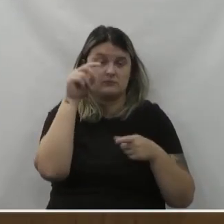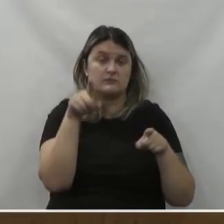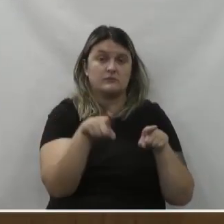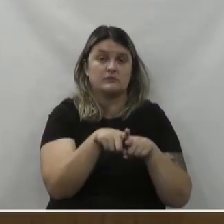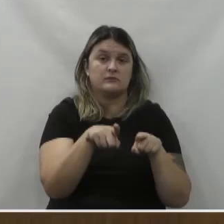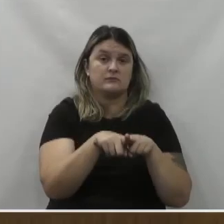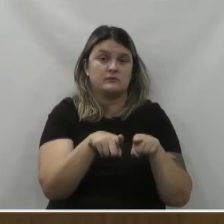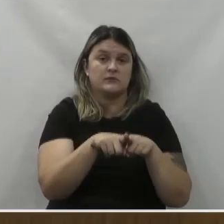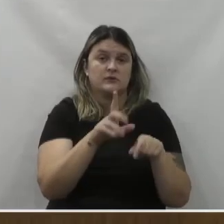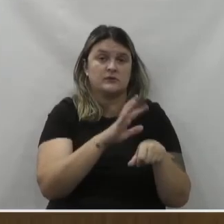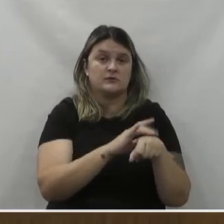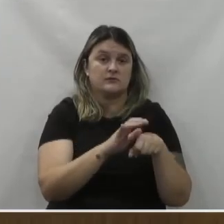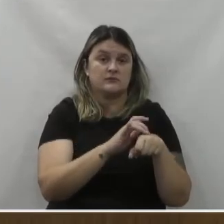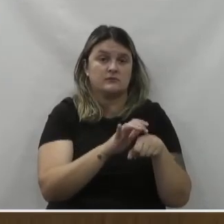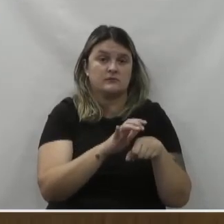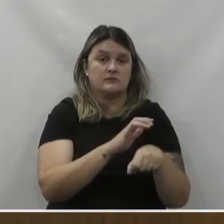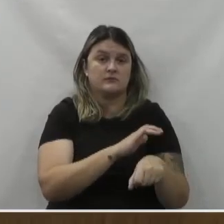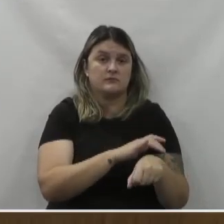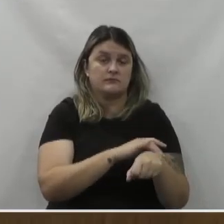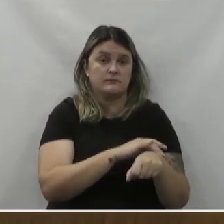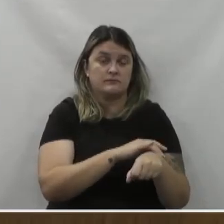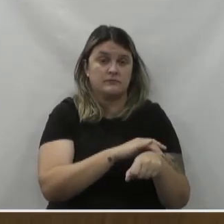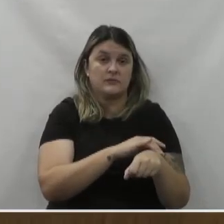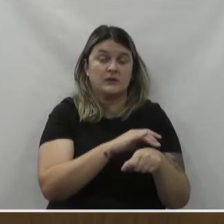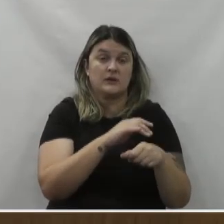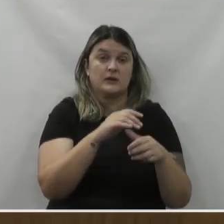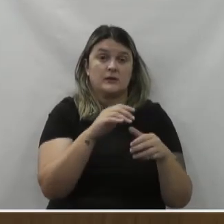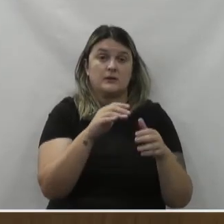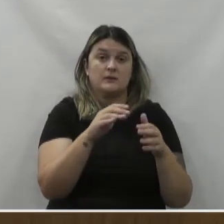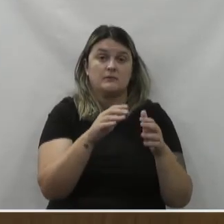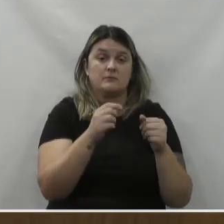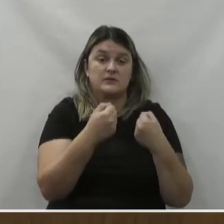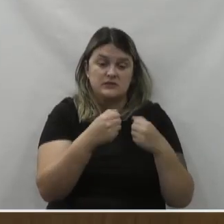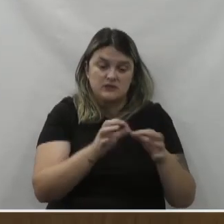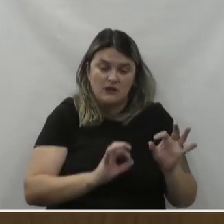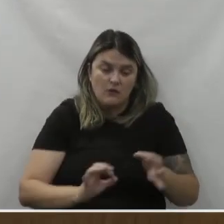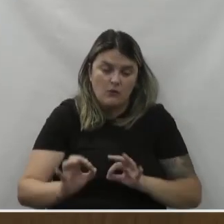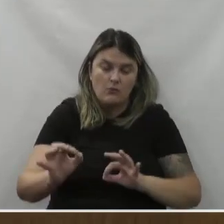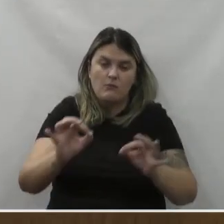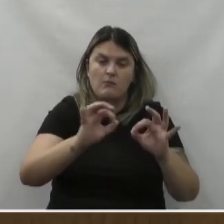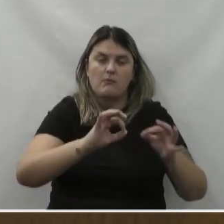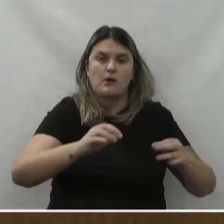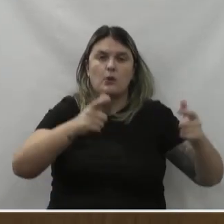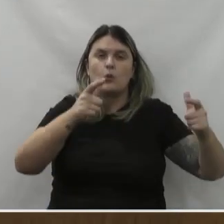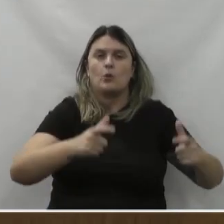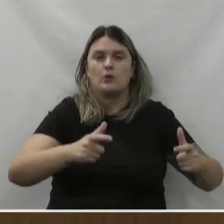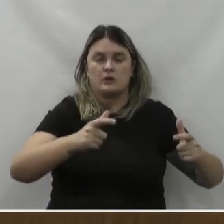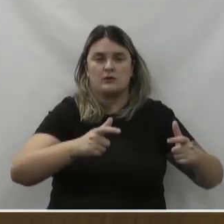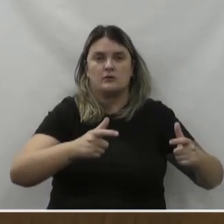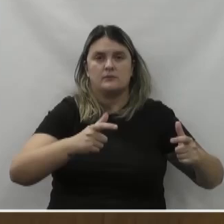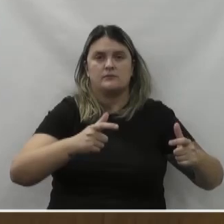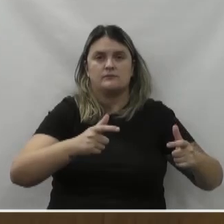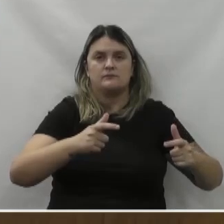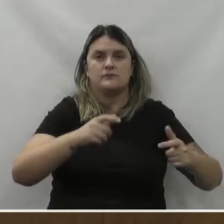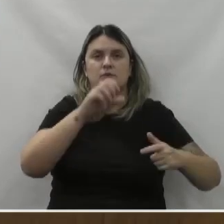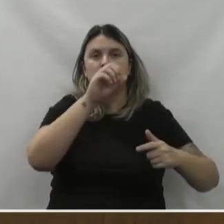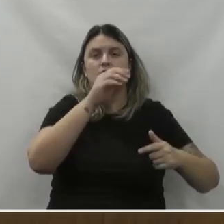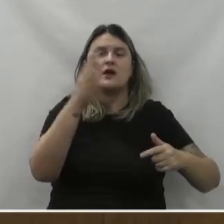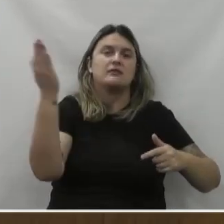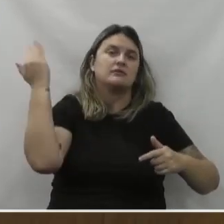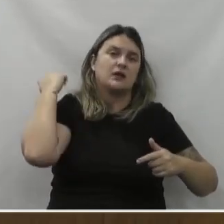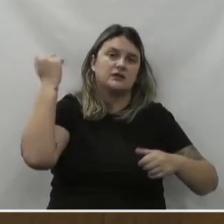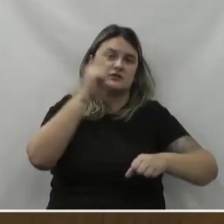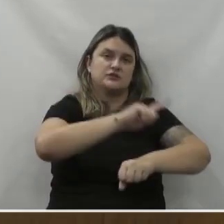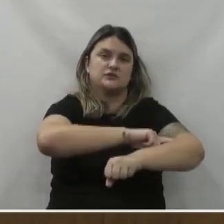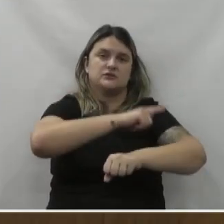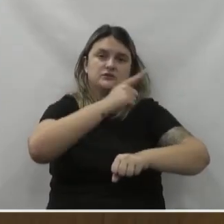da Secretaria competente, requeiro a realização de uma revitalização completa da área localizada nos fundos do Ginásio